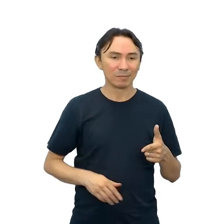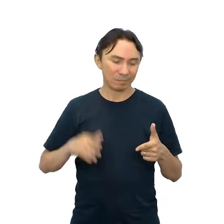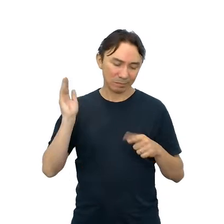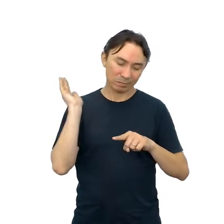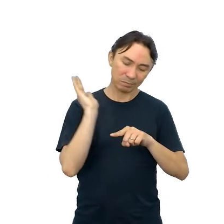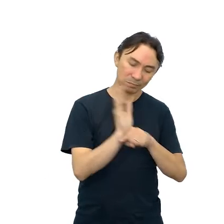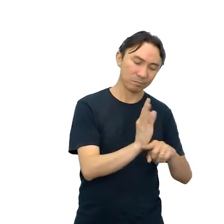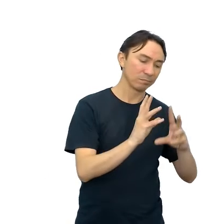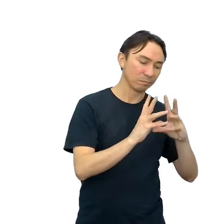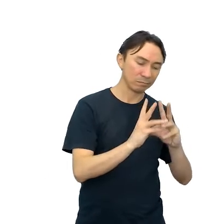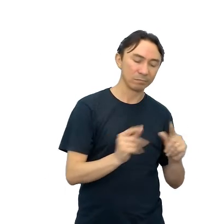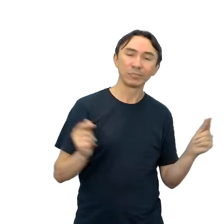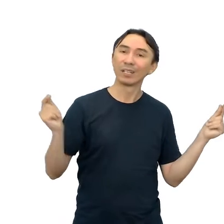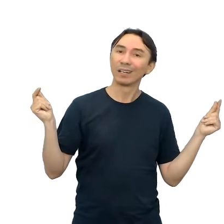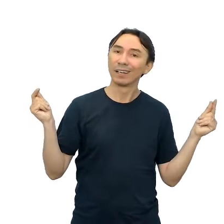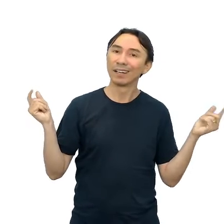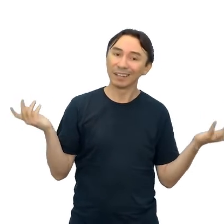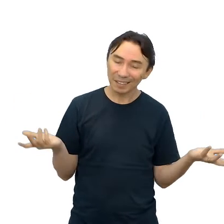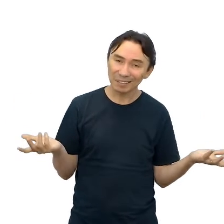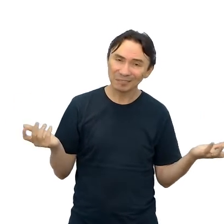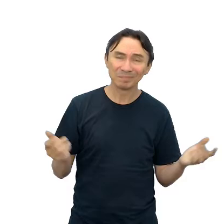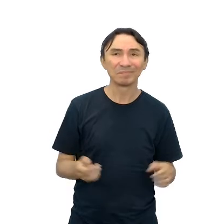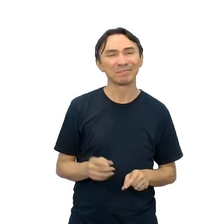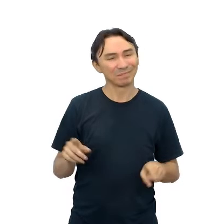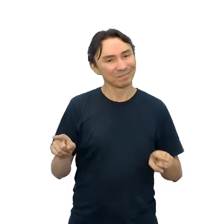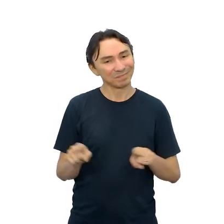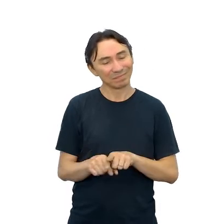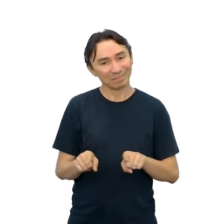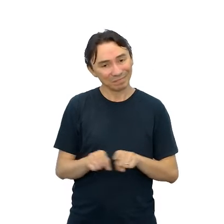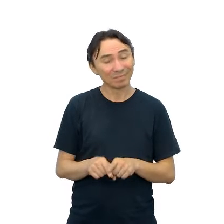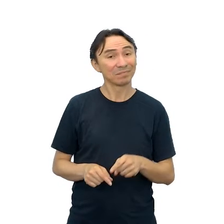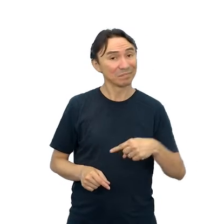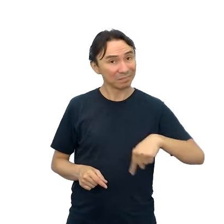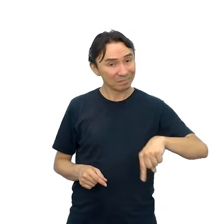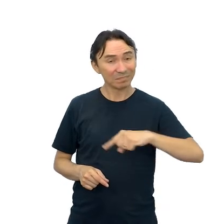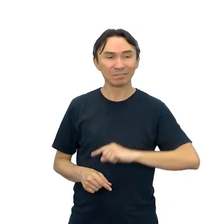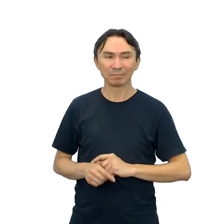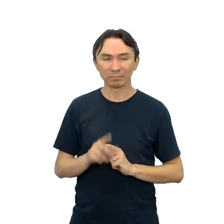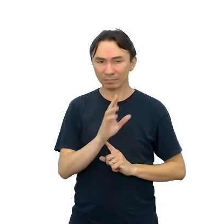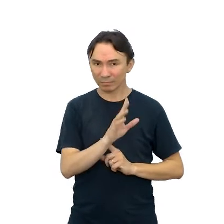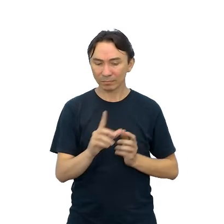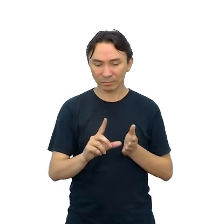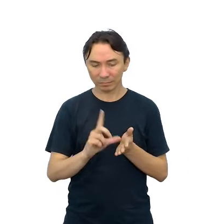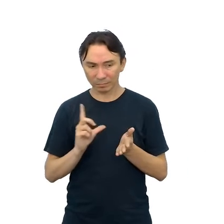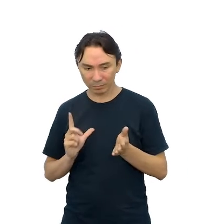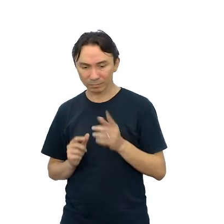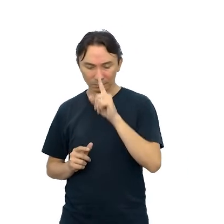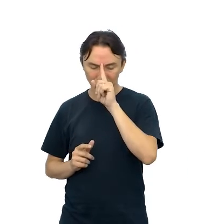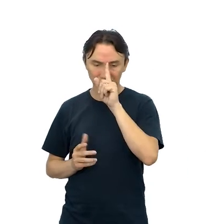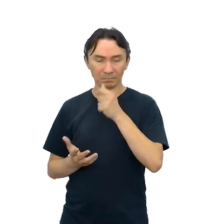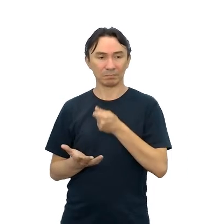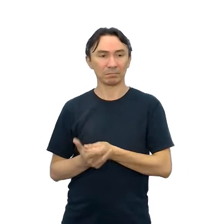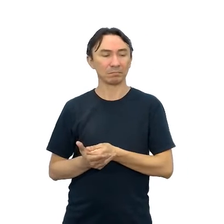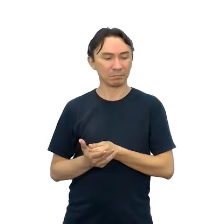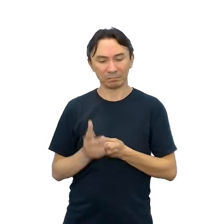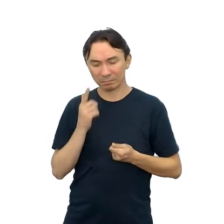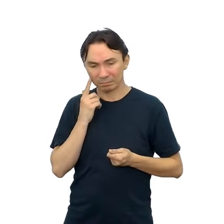se tratando aí que nós tivemos que tomar uma decisão para verificar quais caminhos nós